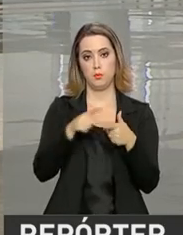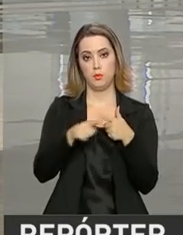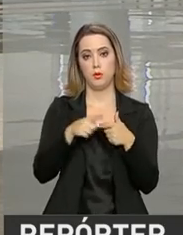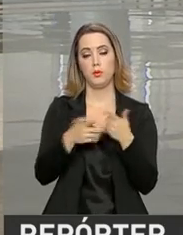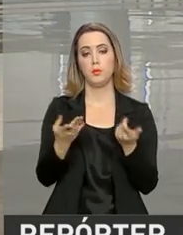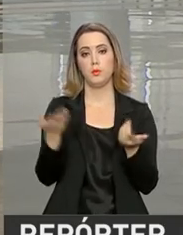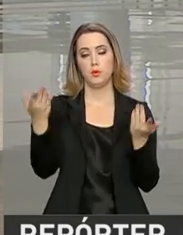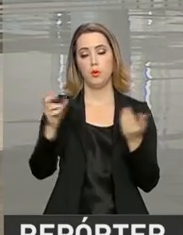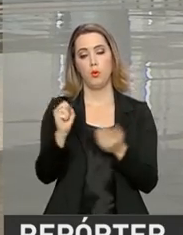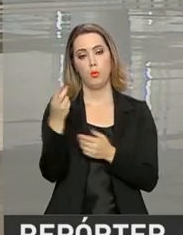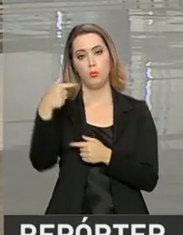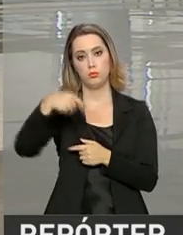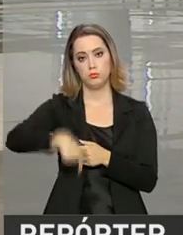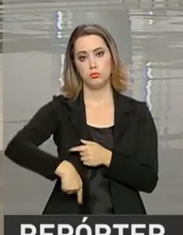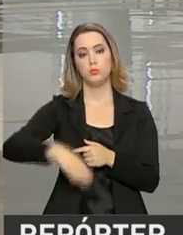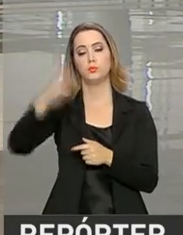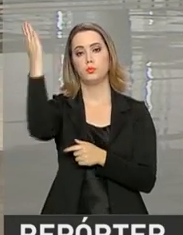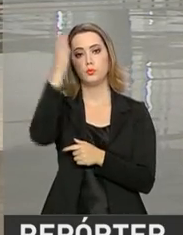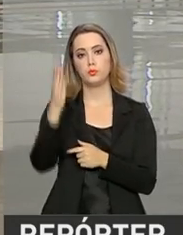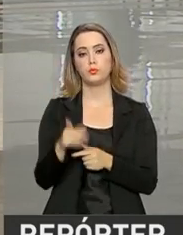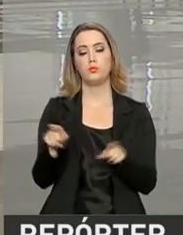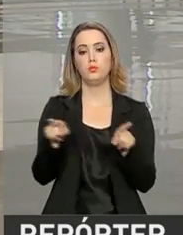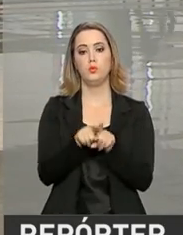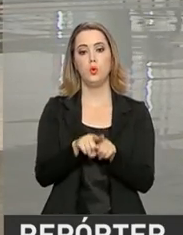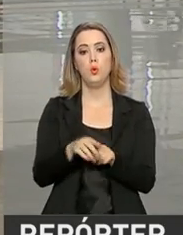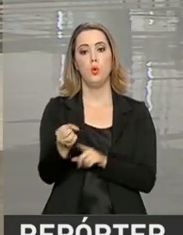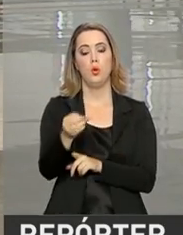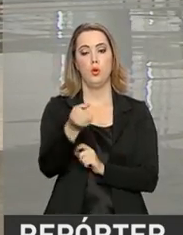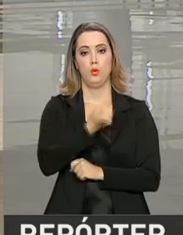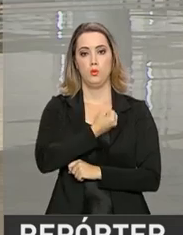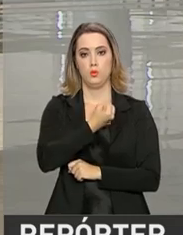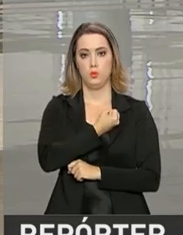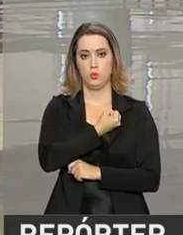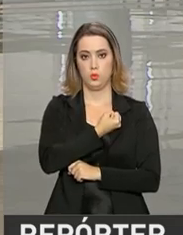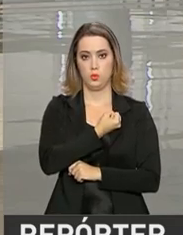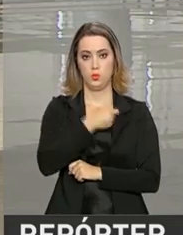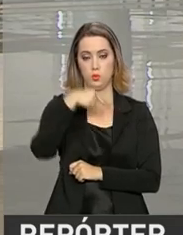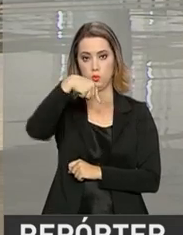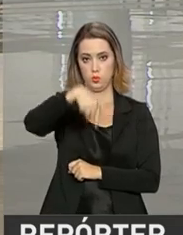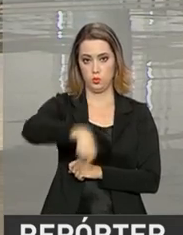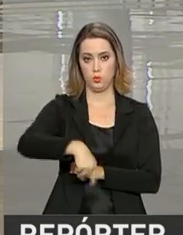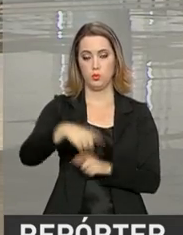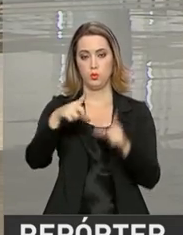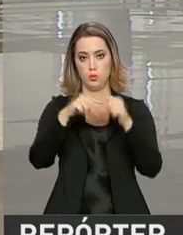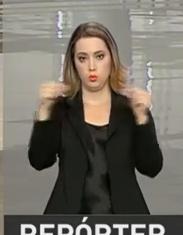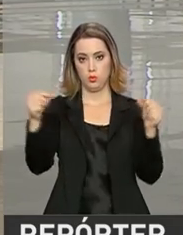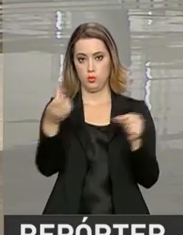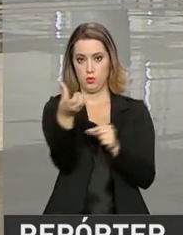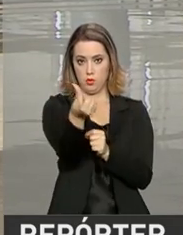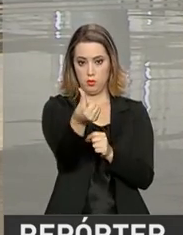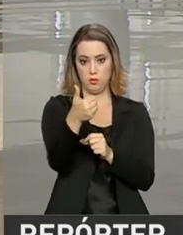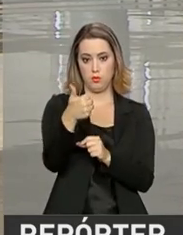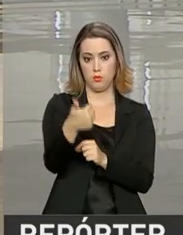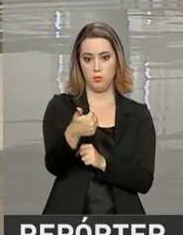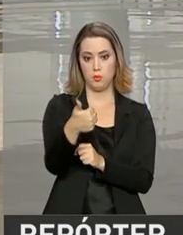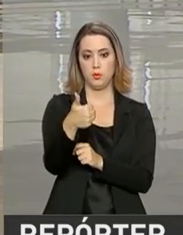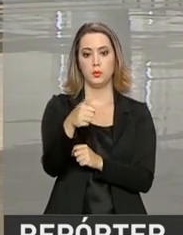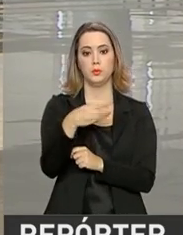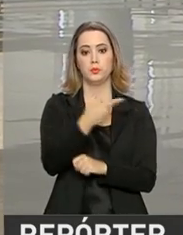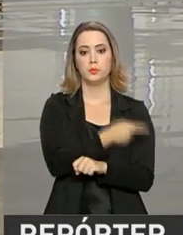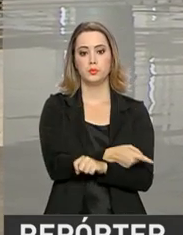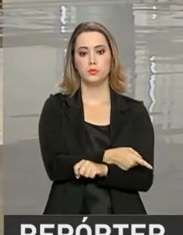ou aqui mesmo no Brasil vou passar os números o número do telefone fixo é 61 2030